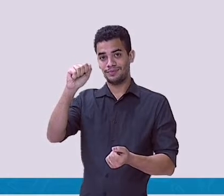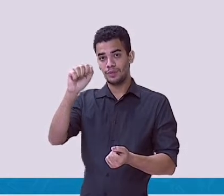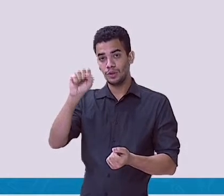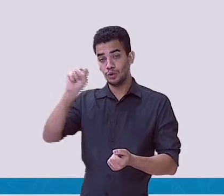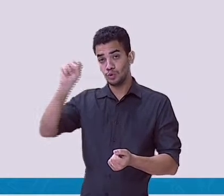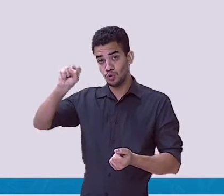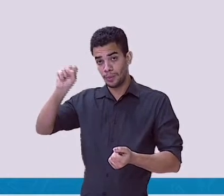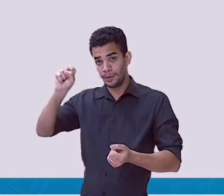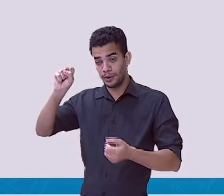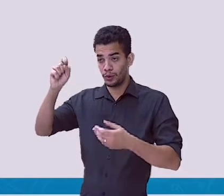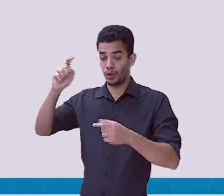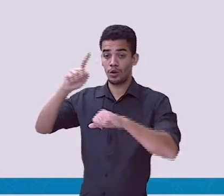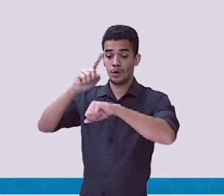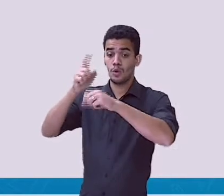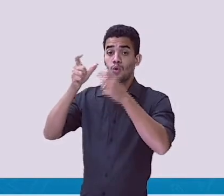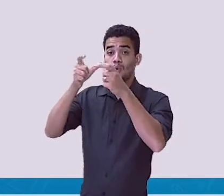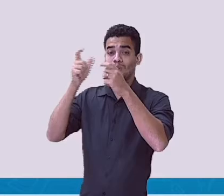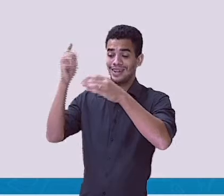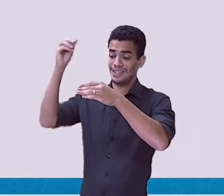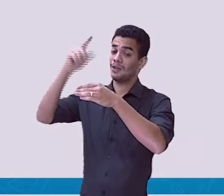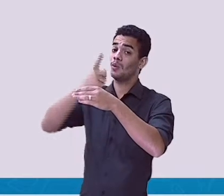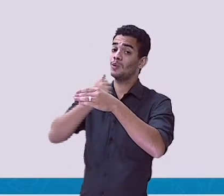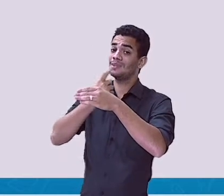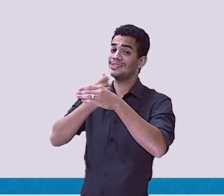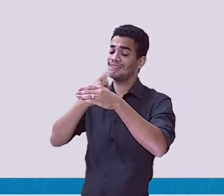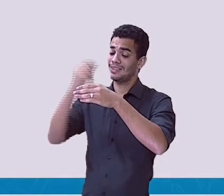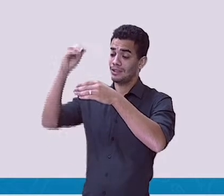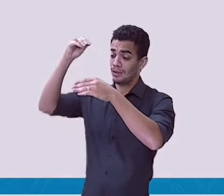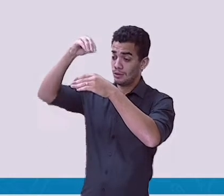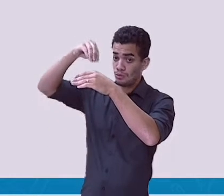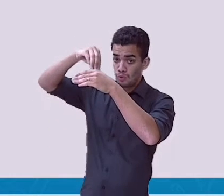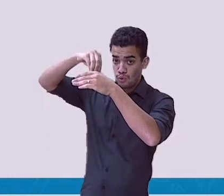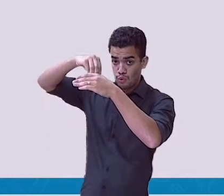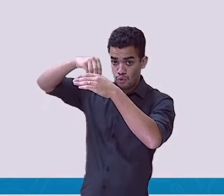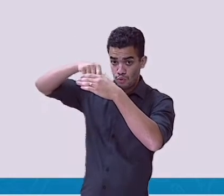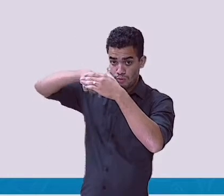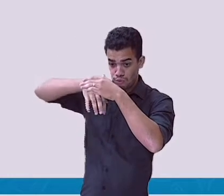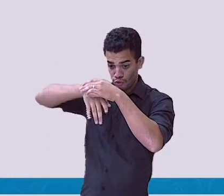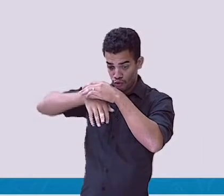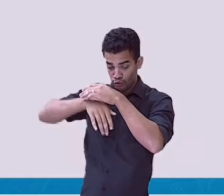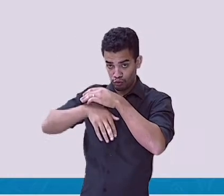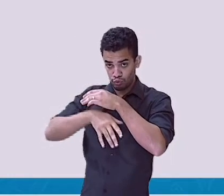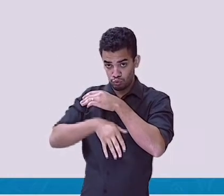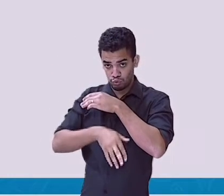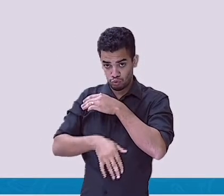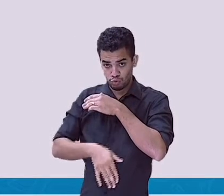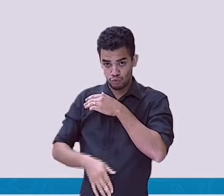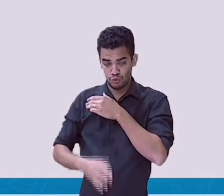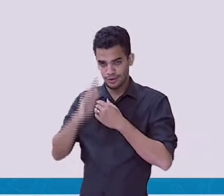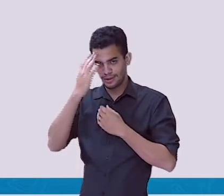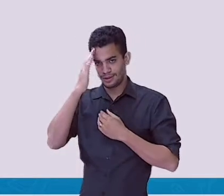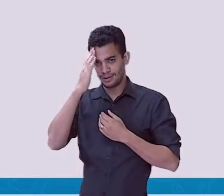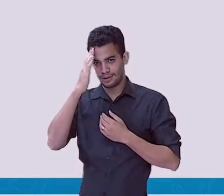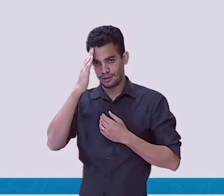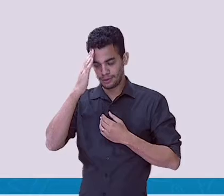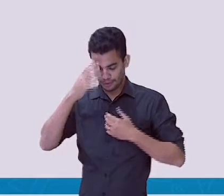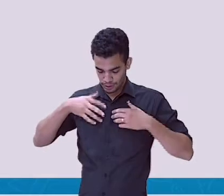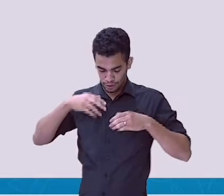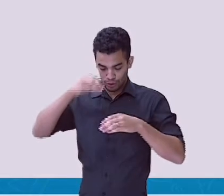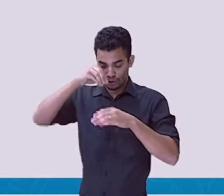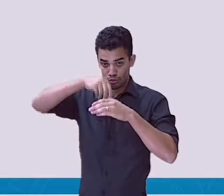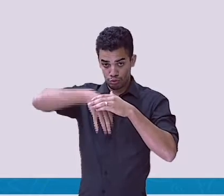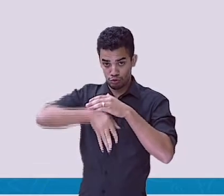sangue para ser purificado e vão trazer o sangue para o nosso organismo de volta. Então,